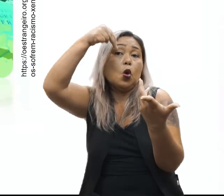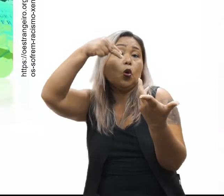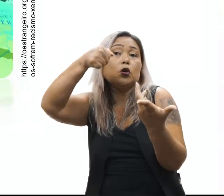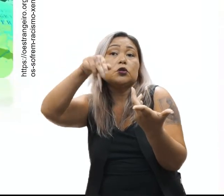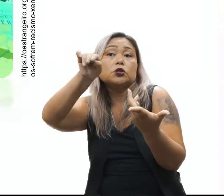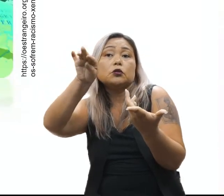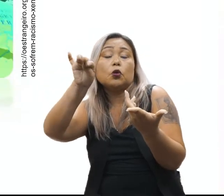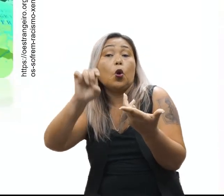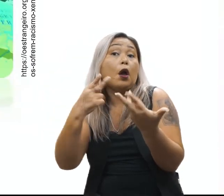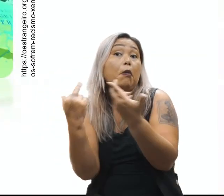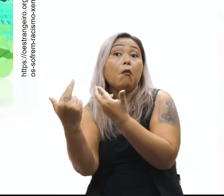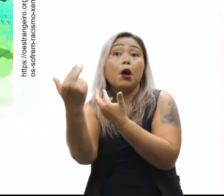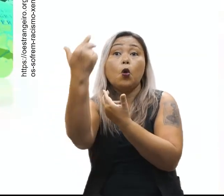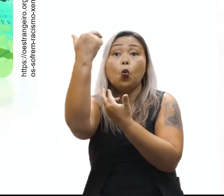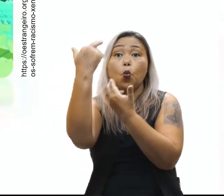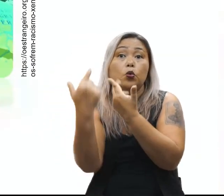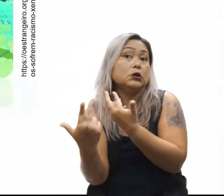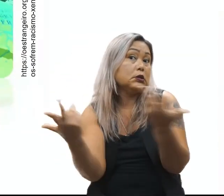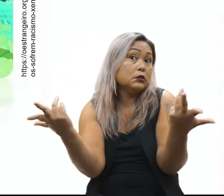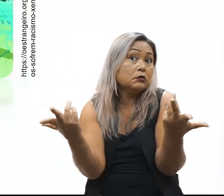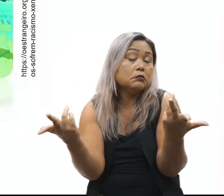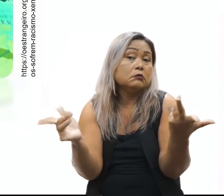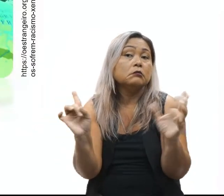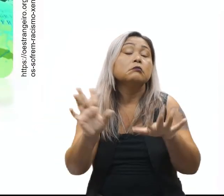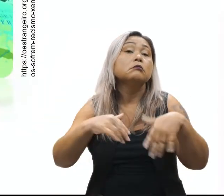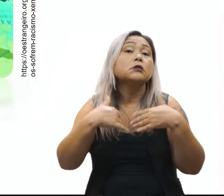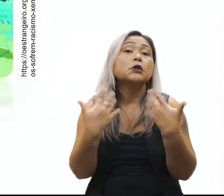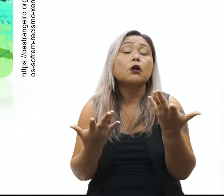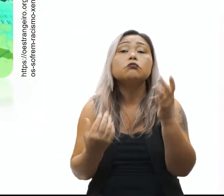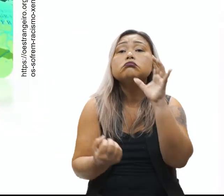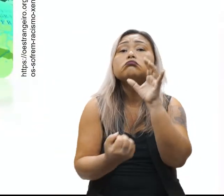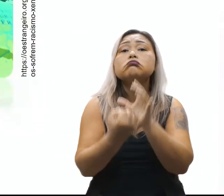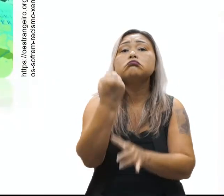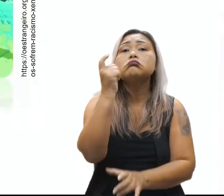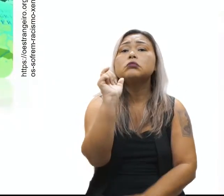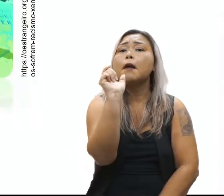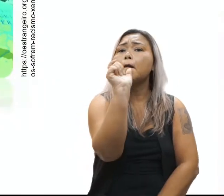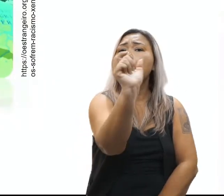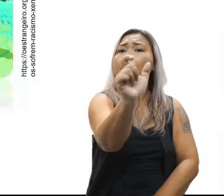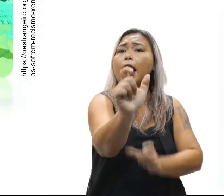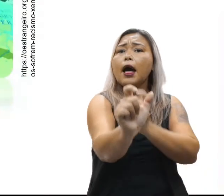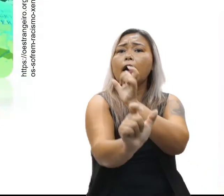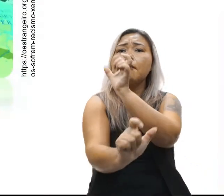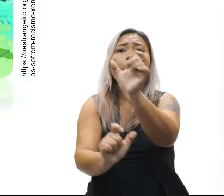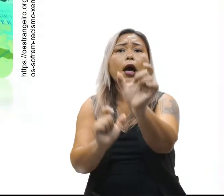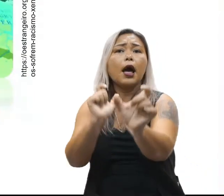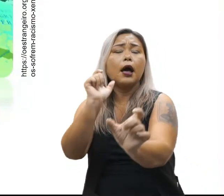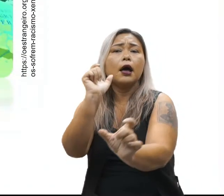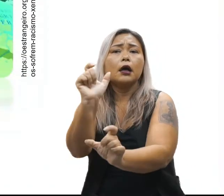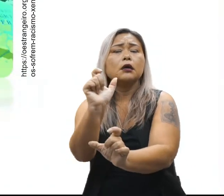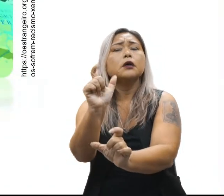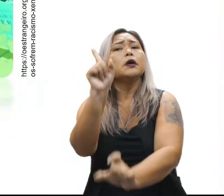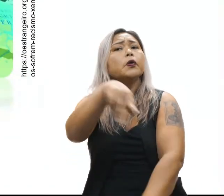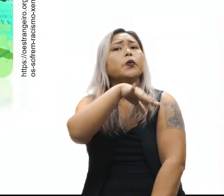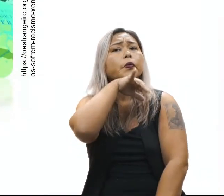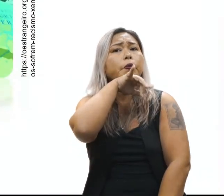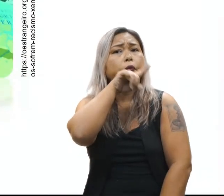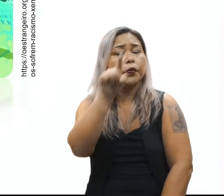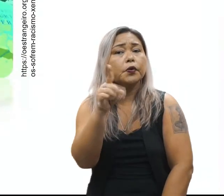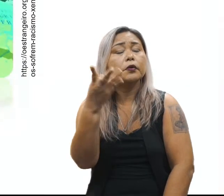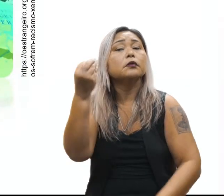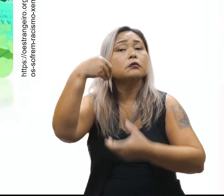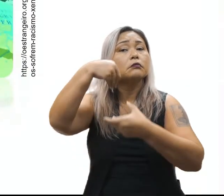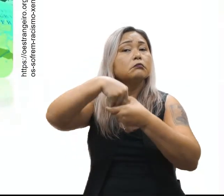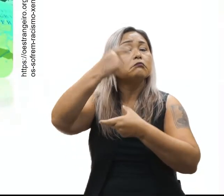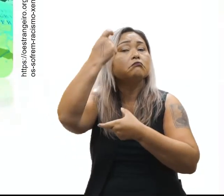mesma coisa. Então, assim, surgem esses estereótipos, né, negativos dentro da ideia